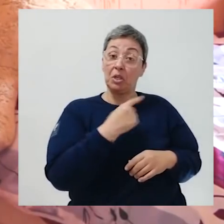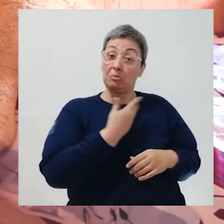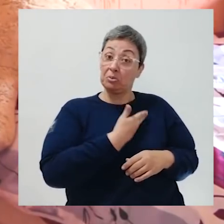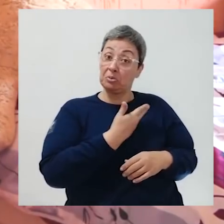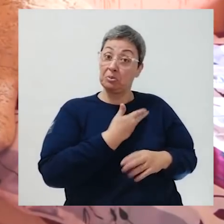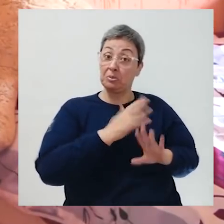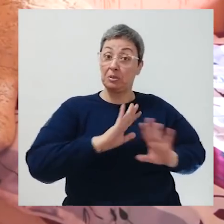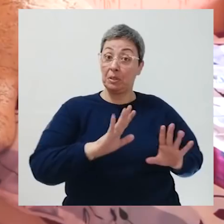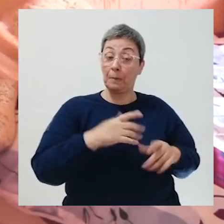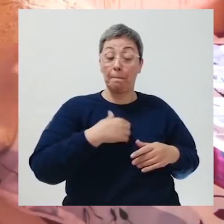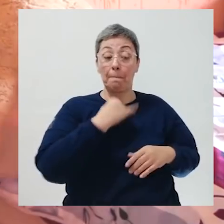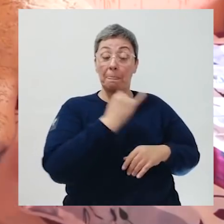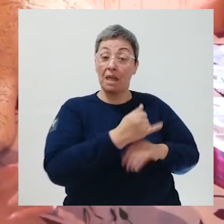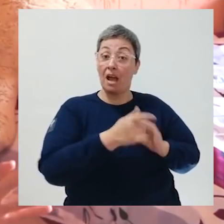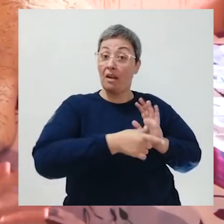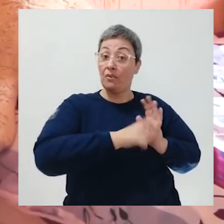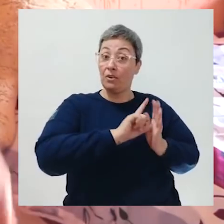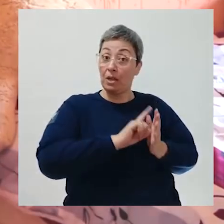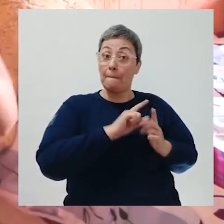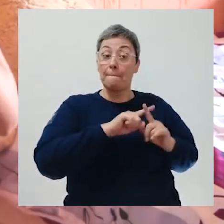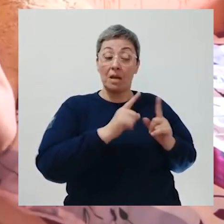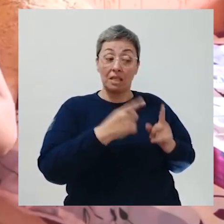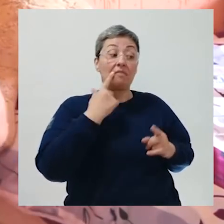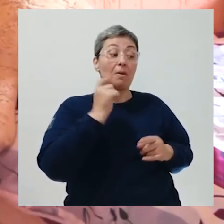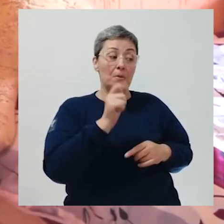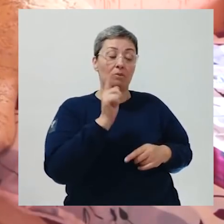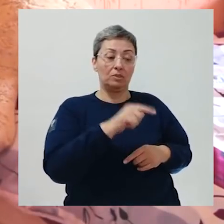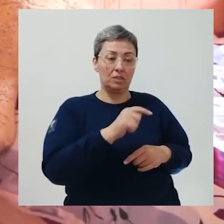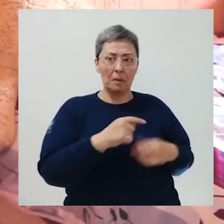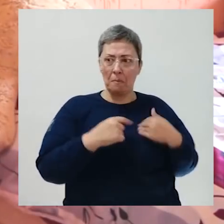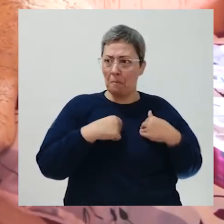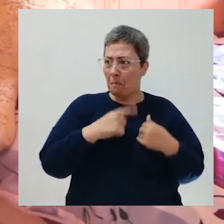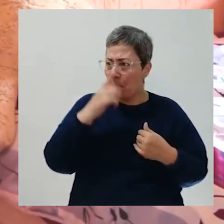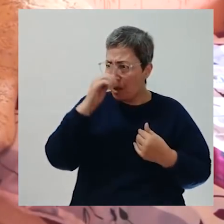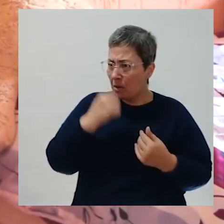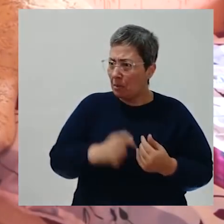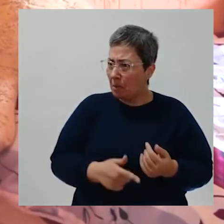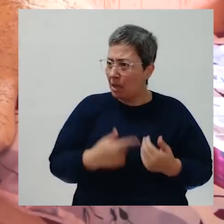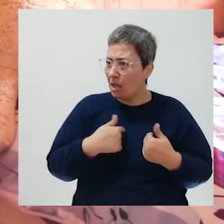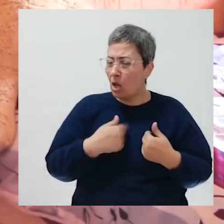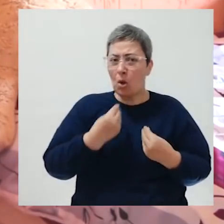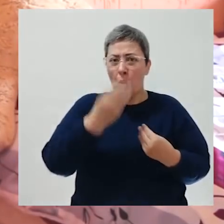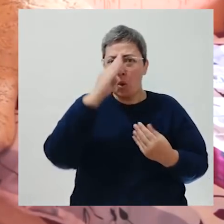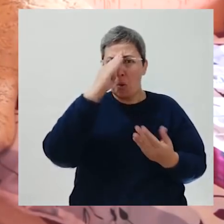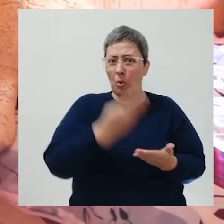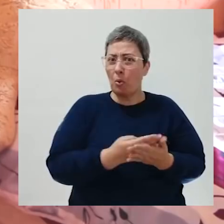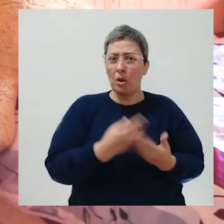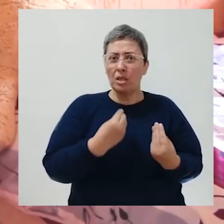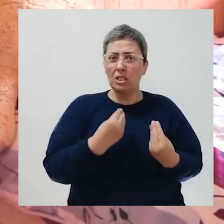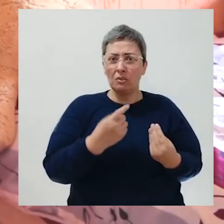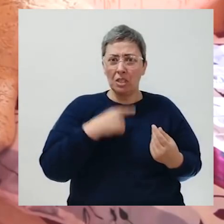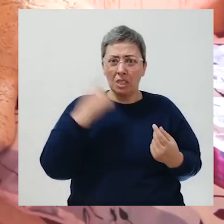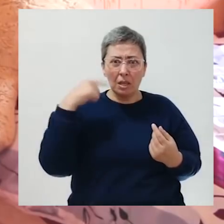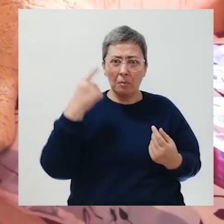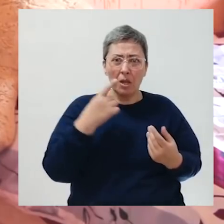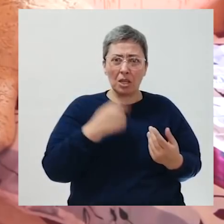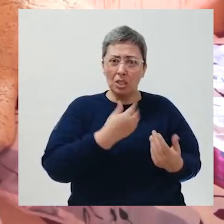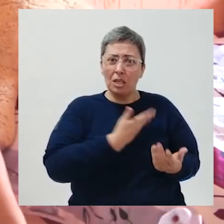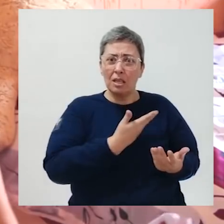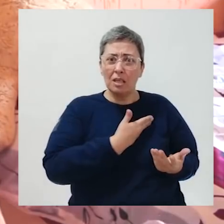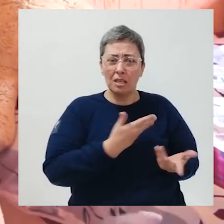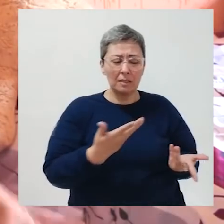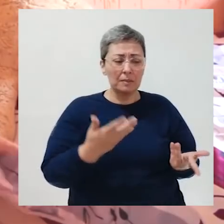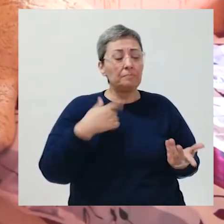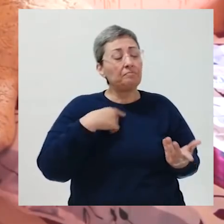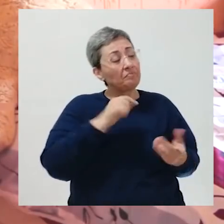sou o seu amigo. Então eu quis falar pra você antes, mas ele tá falando mal de você. Tá falando mal de mim? Como assim ele tá falando mal de mim, Pipoca? Você tá doido? A